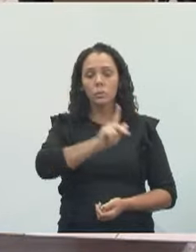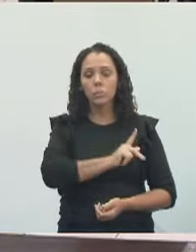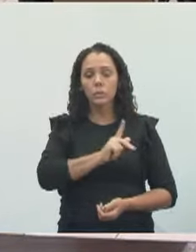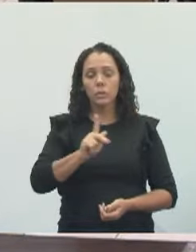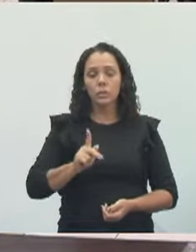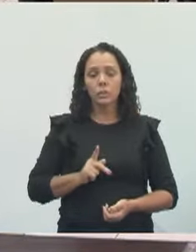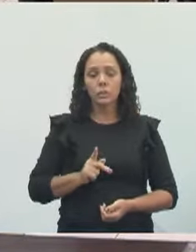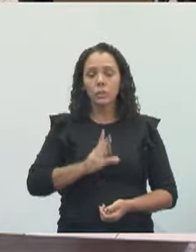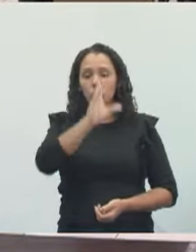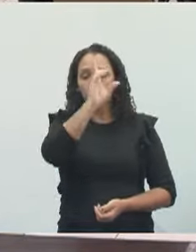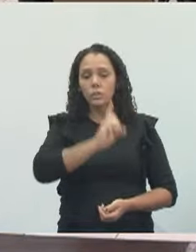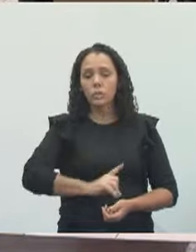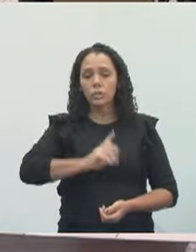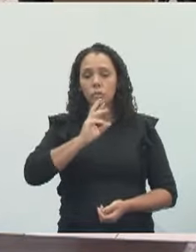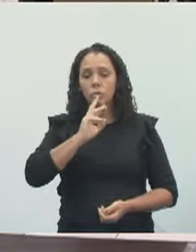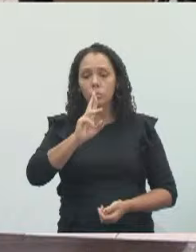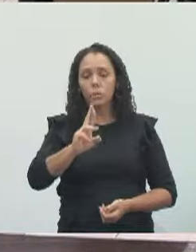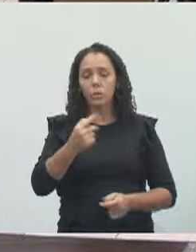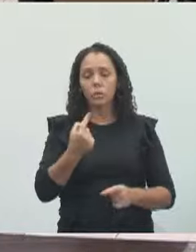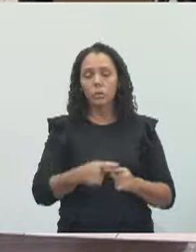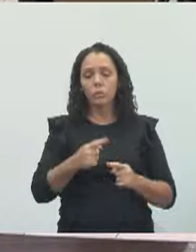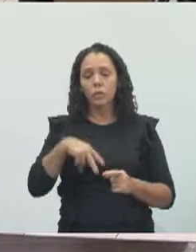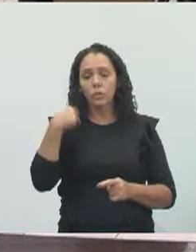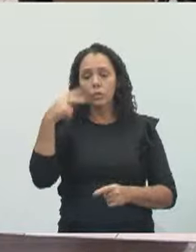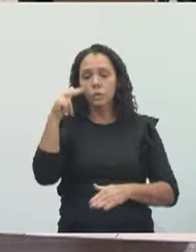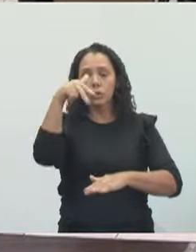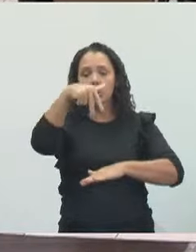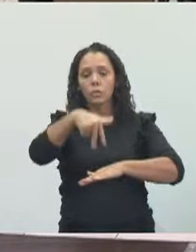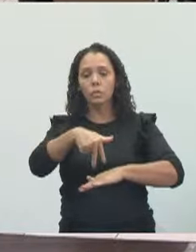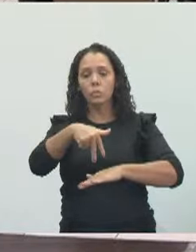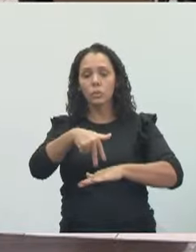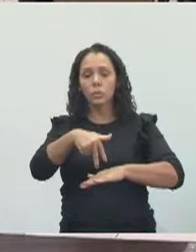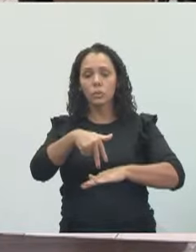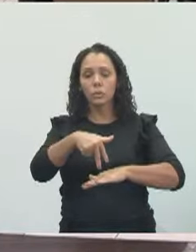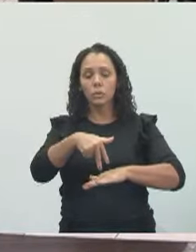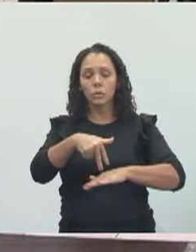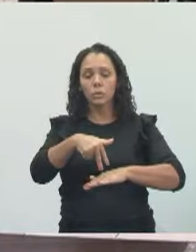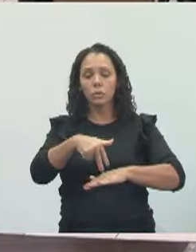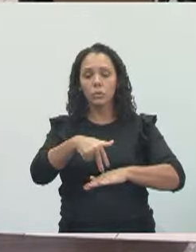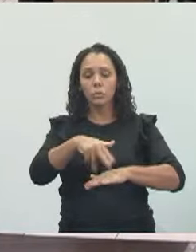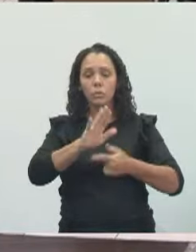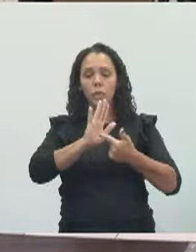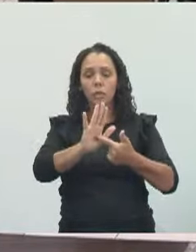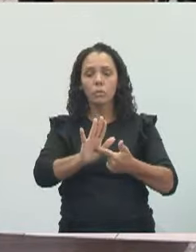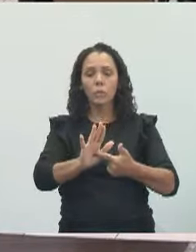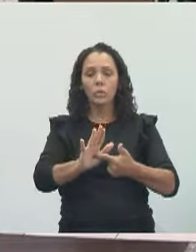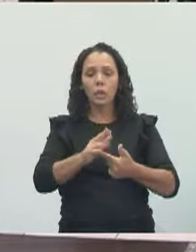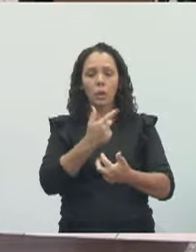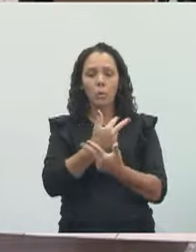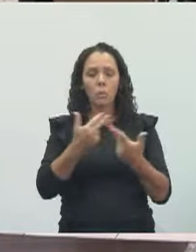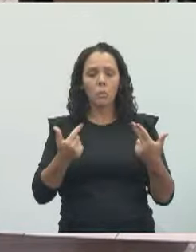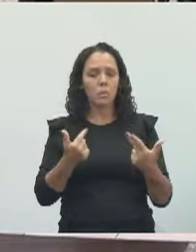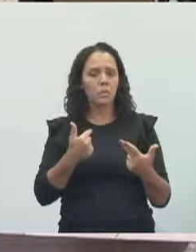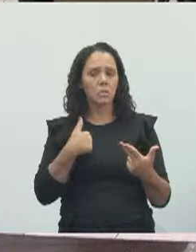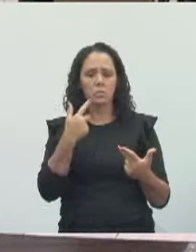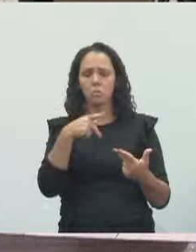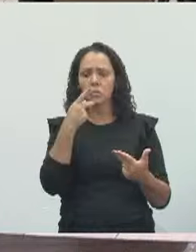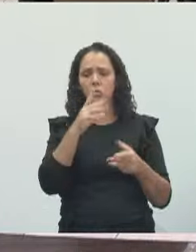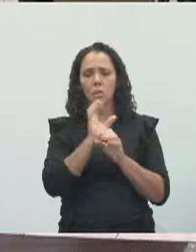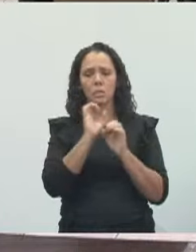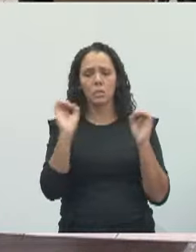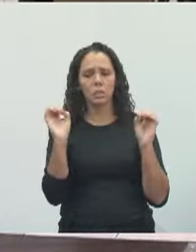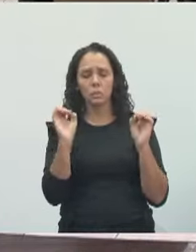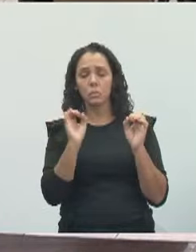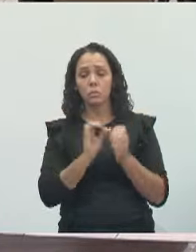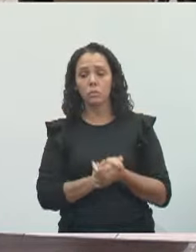novo vereador utilizou da tribuna livre para colocar palavras na minha boca, não é? Eu, em